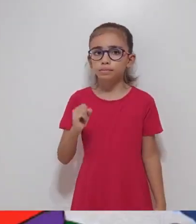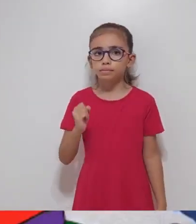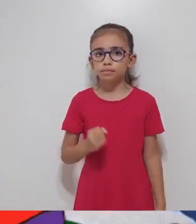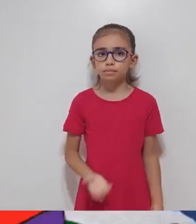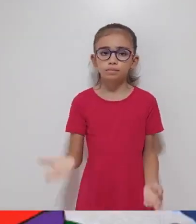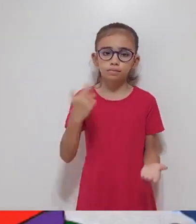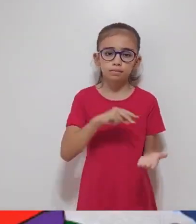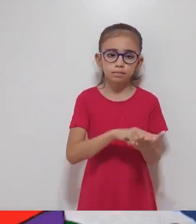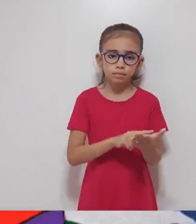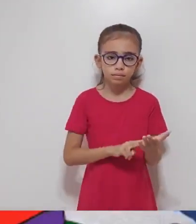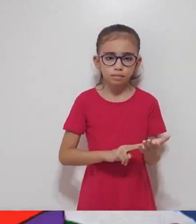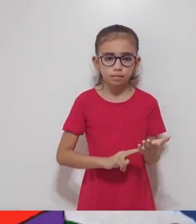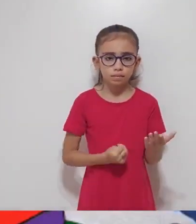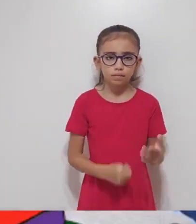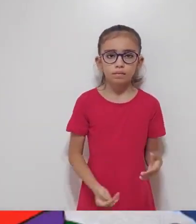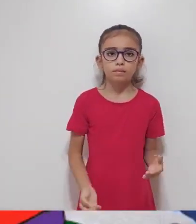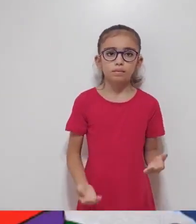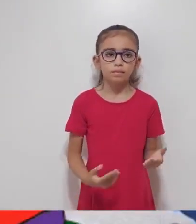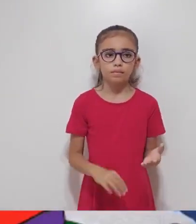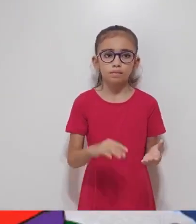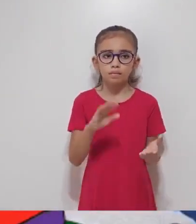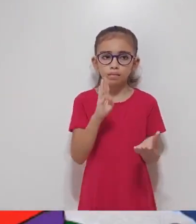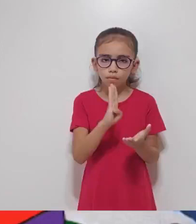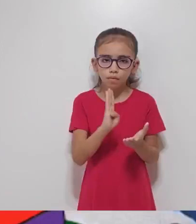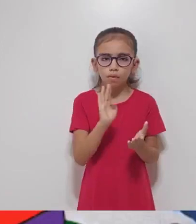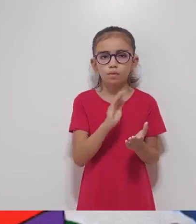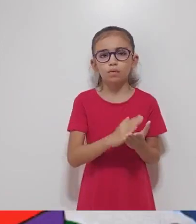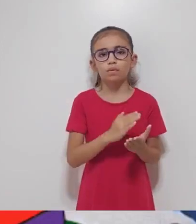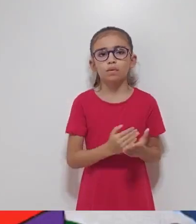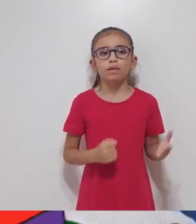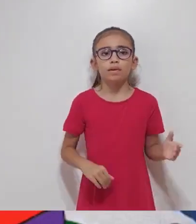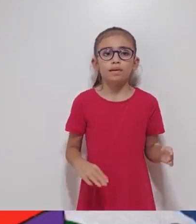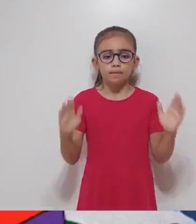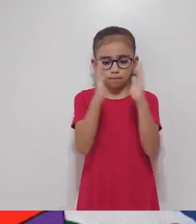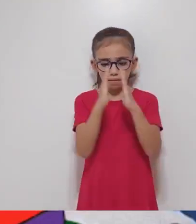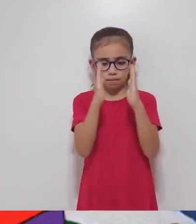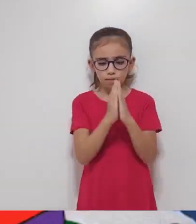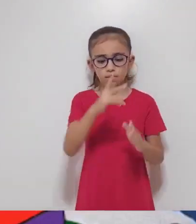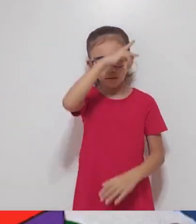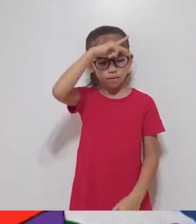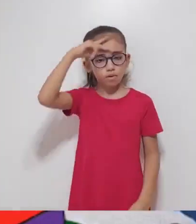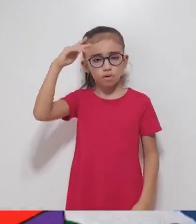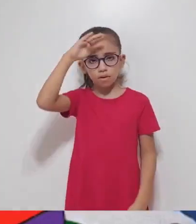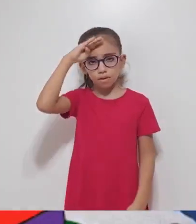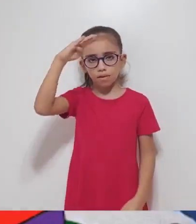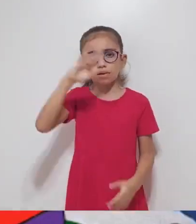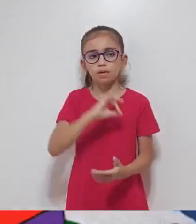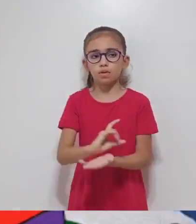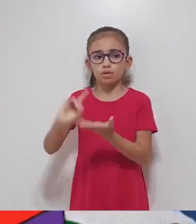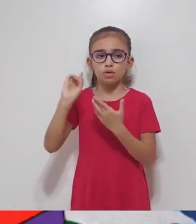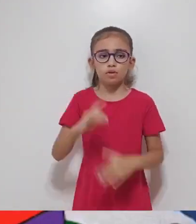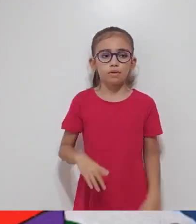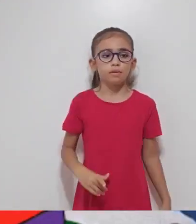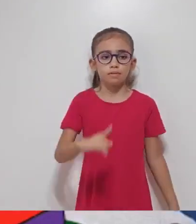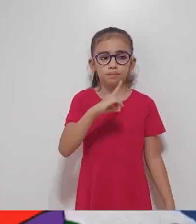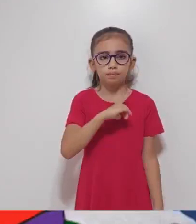mesmo. Vamos ler novamente. É tão pequeno, né, essa parte desse versículo. A oração de uma pessoa obediente a